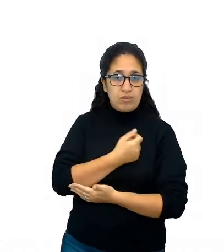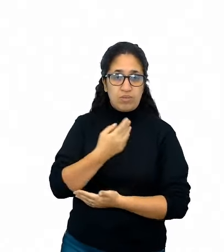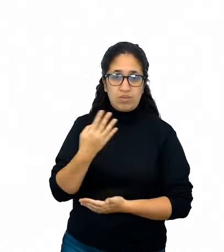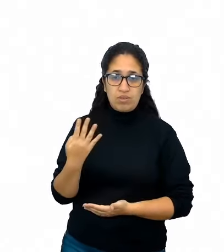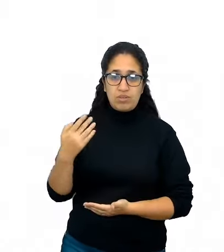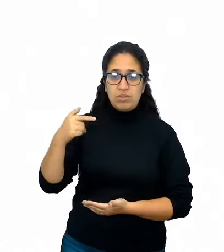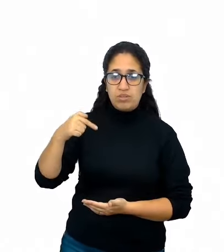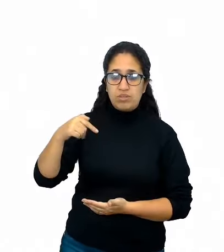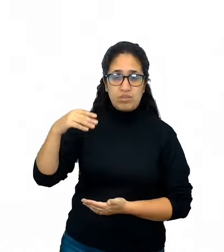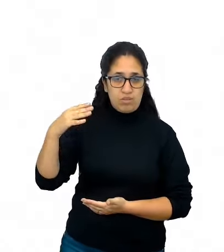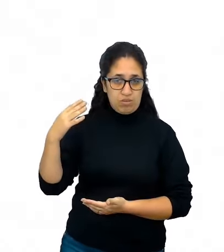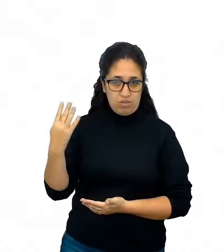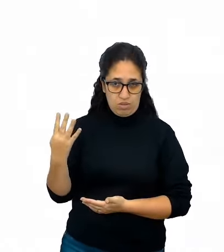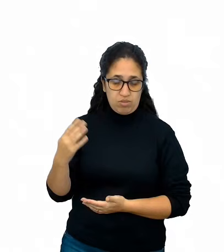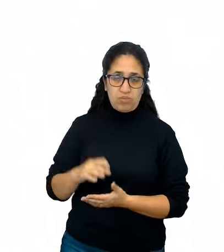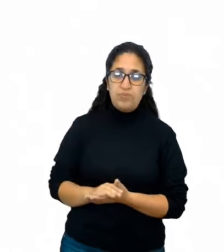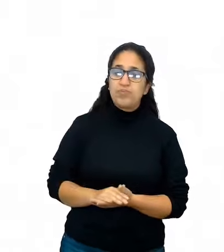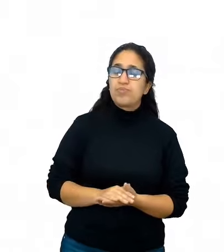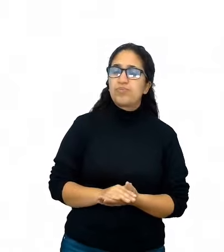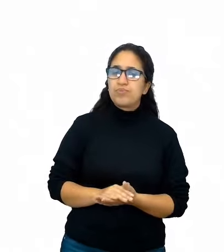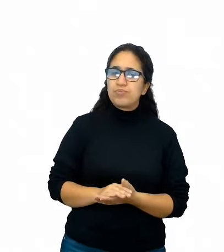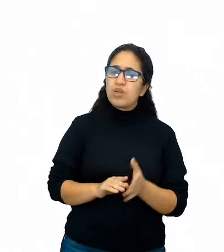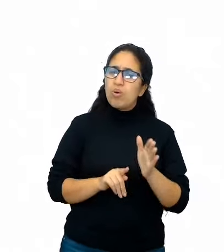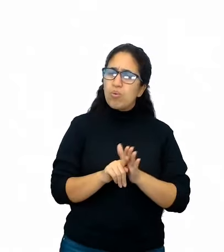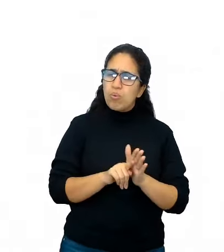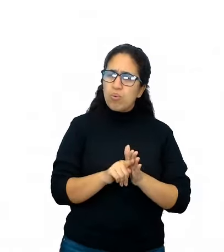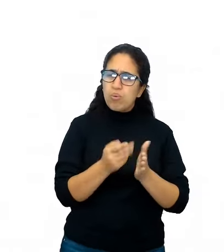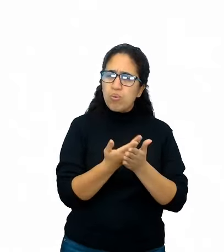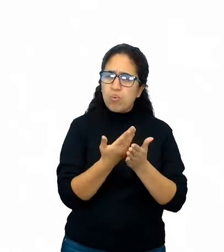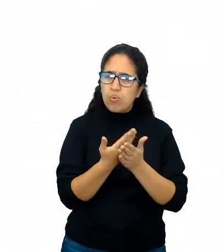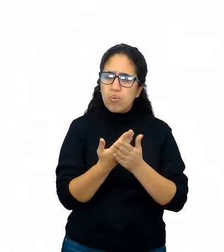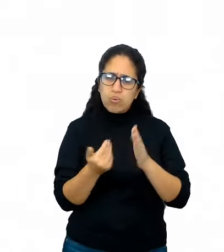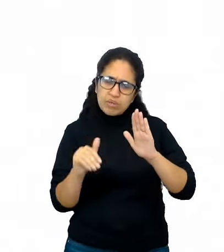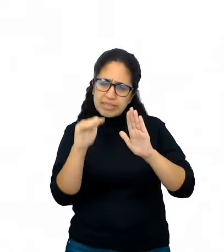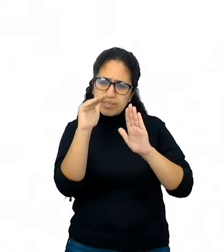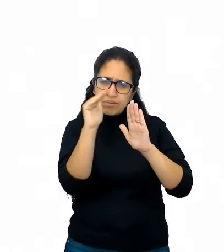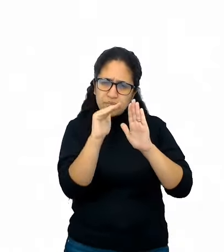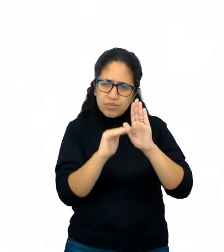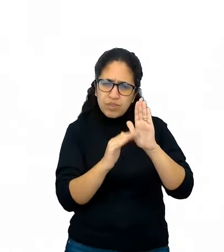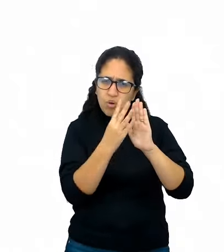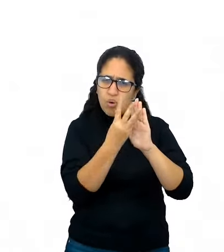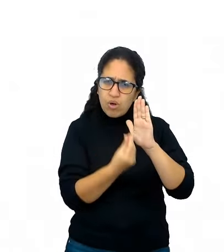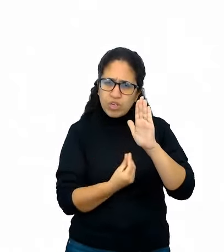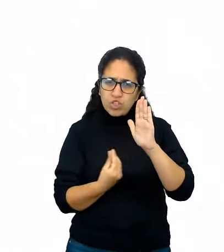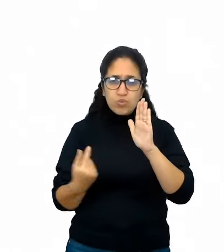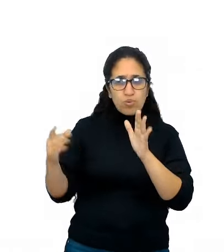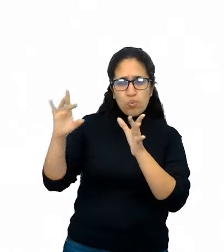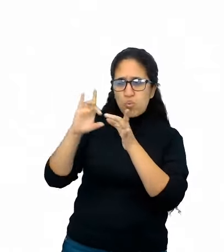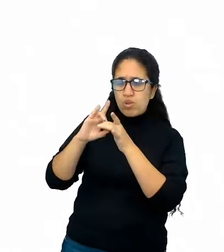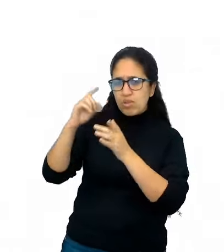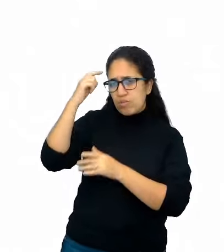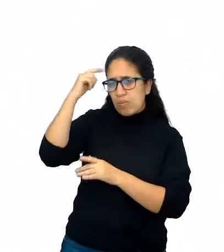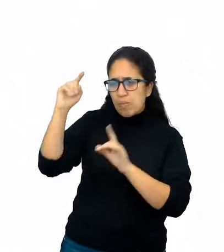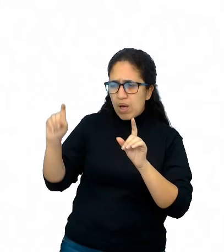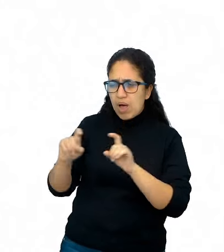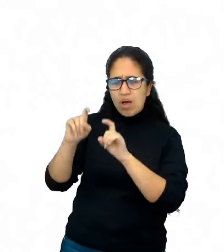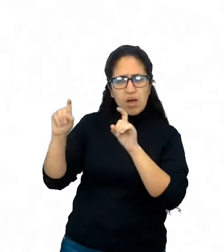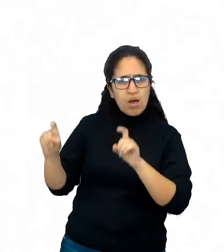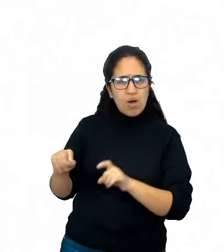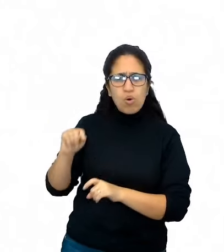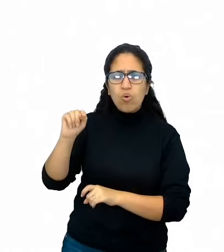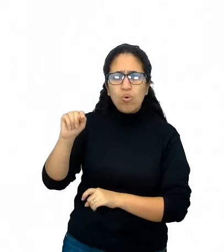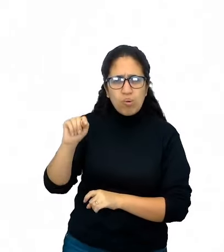474. E estudos apontam que o algoritmo, dentro do conceito de pensamento computacional, ocupa um lugar